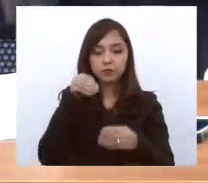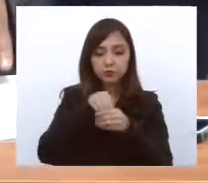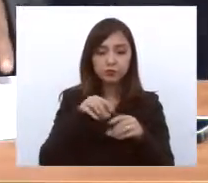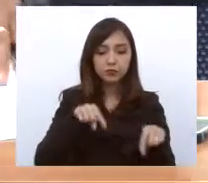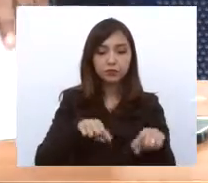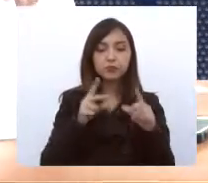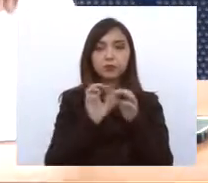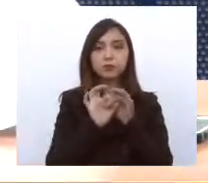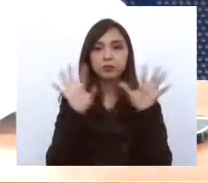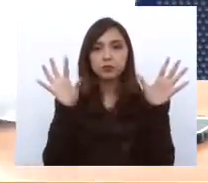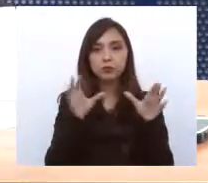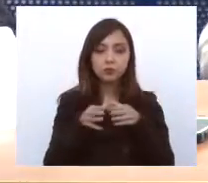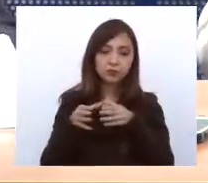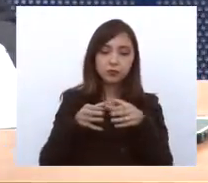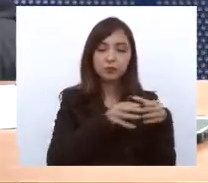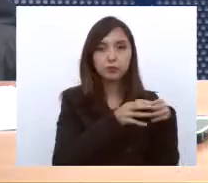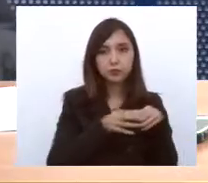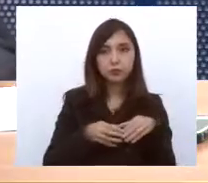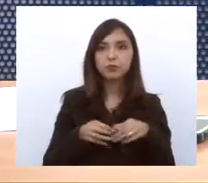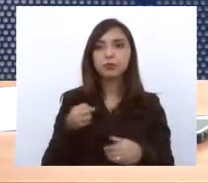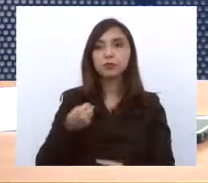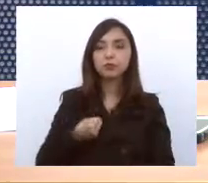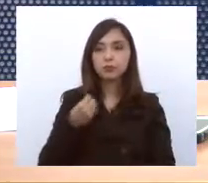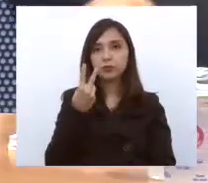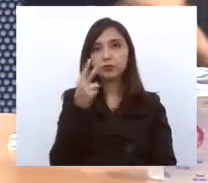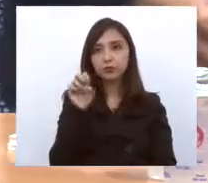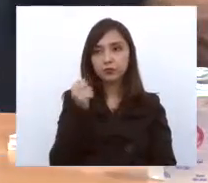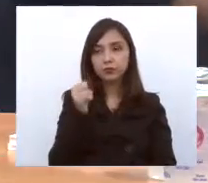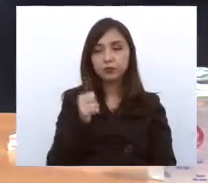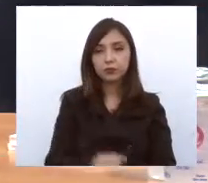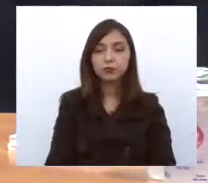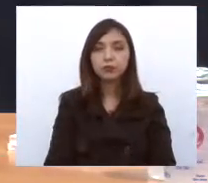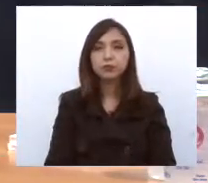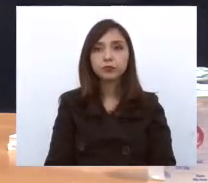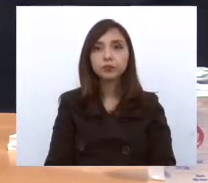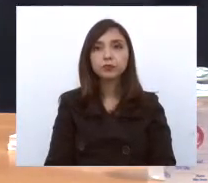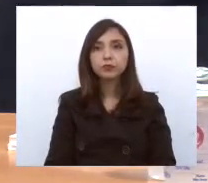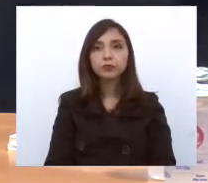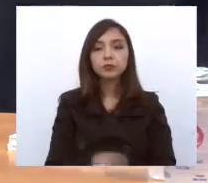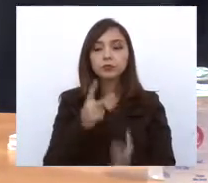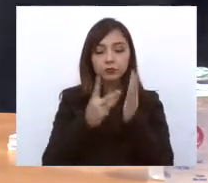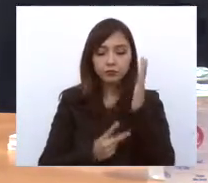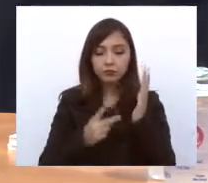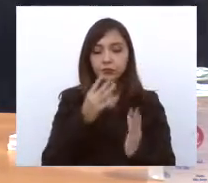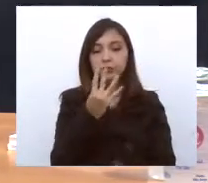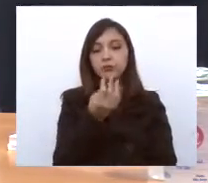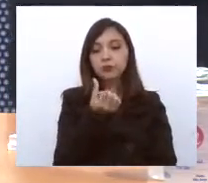objeto de deliberação. Considerado as comissões. Item 28. Leitura e deliberação do projeto de lei